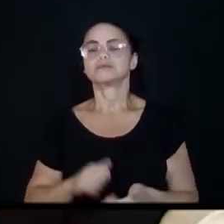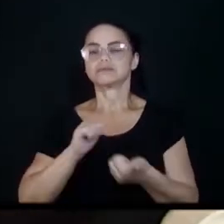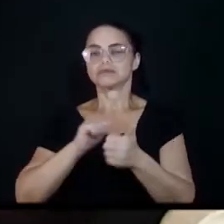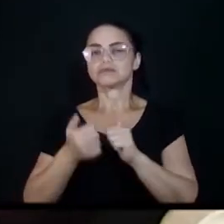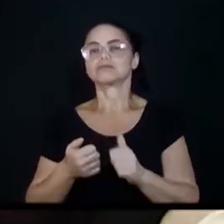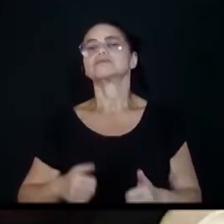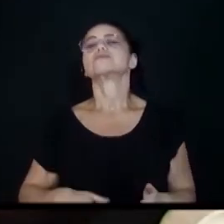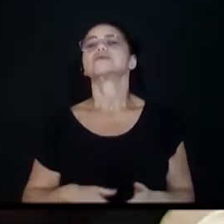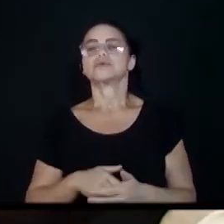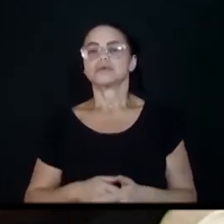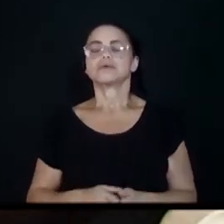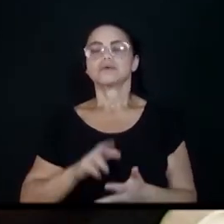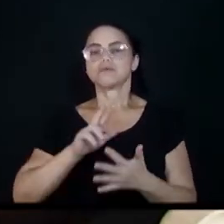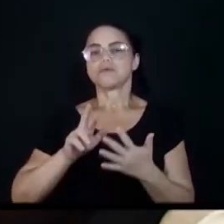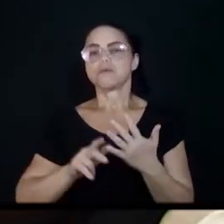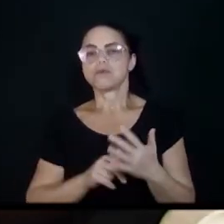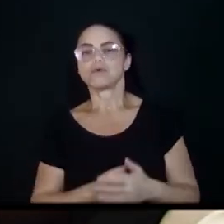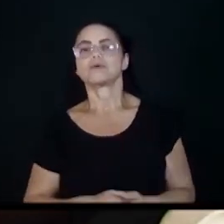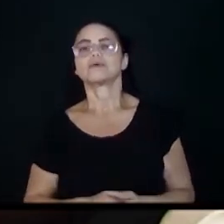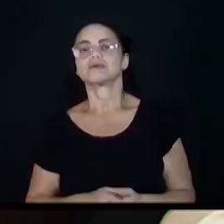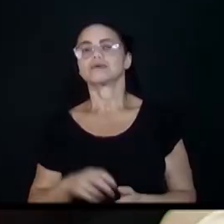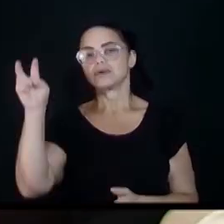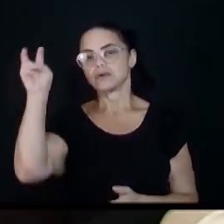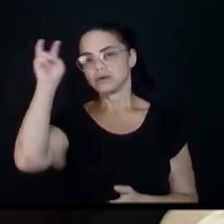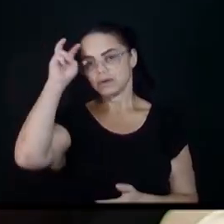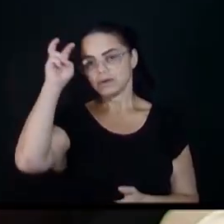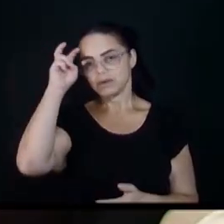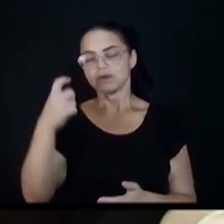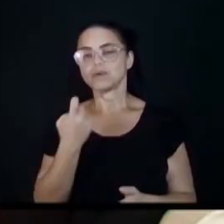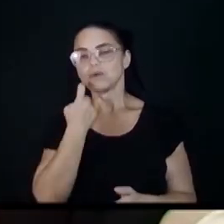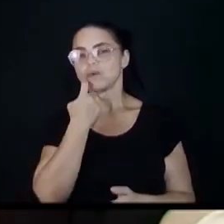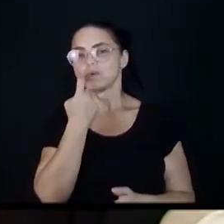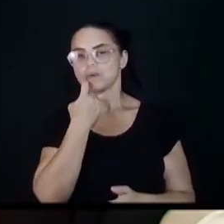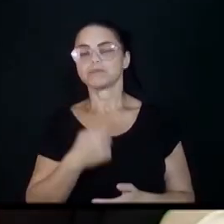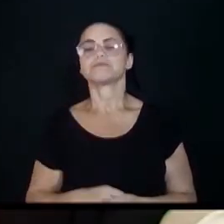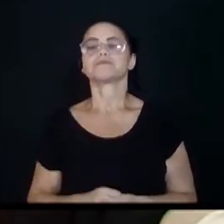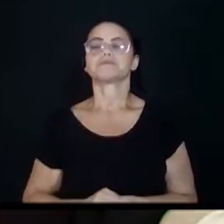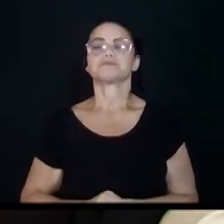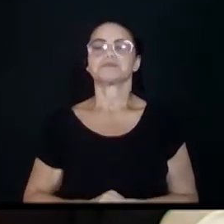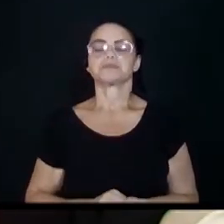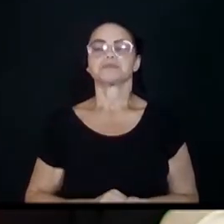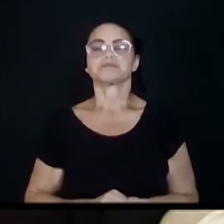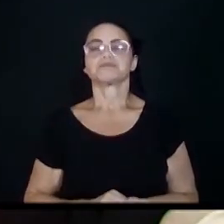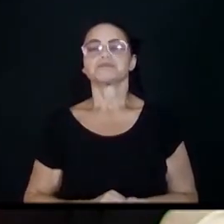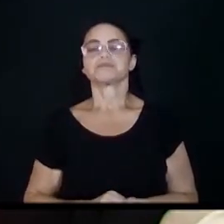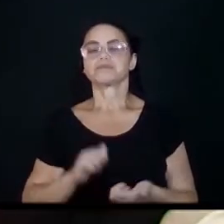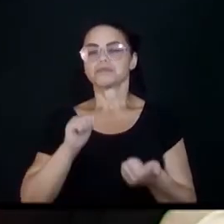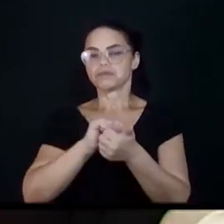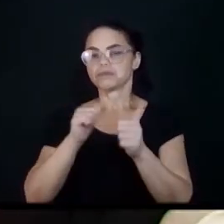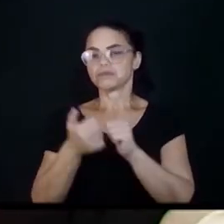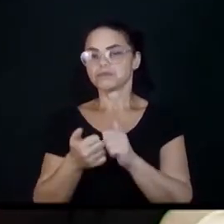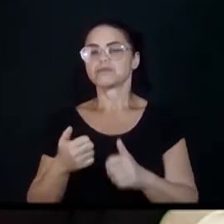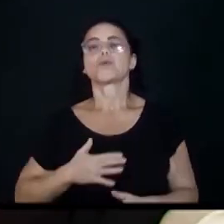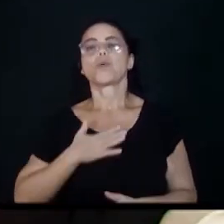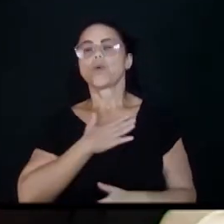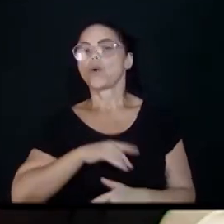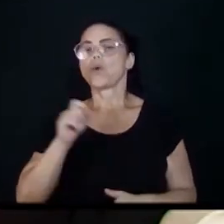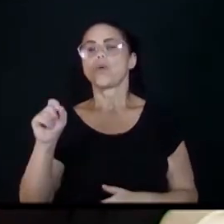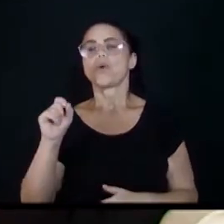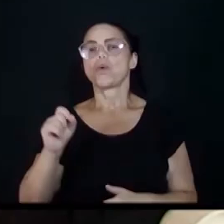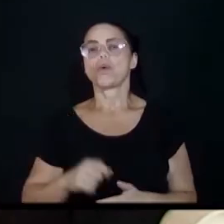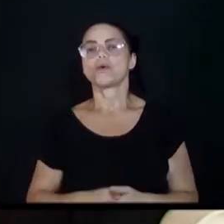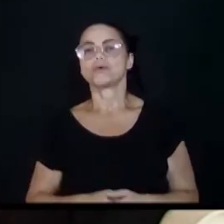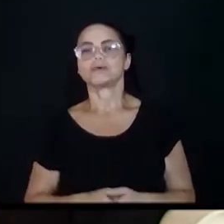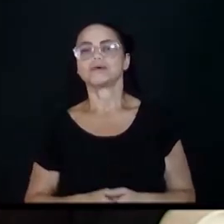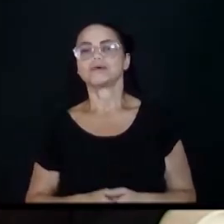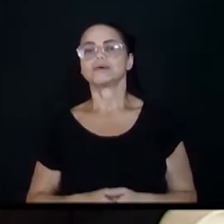que a gente faz de quinta, faz sexta. E o esporte, qual que você mais gosta de fazer? Eu gosto de queimada moeba,